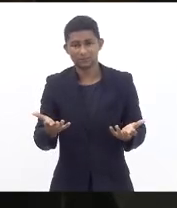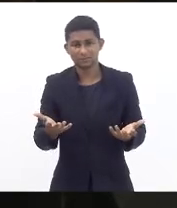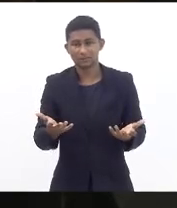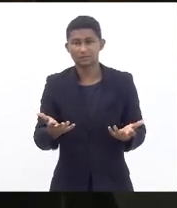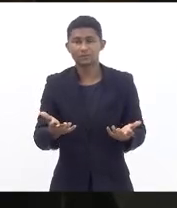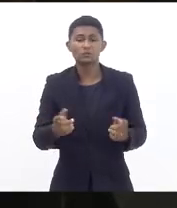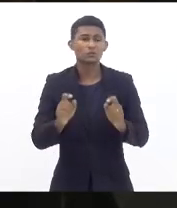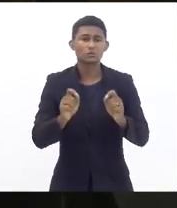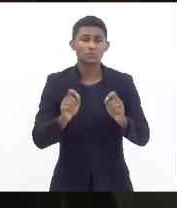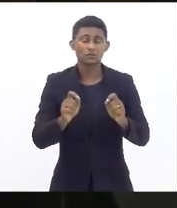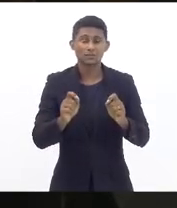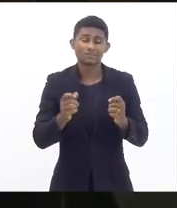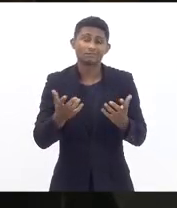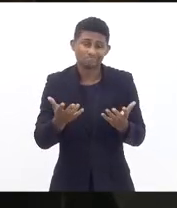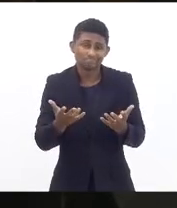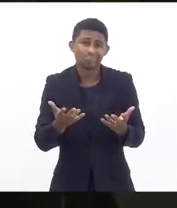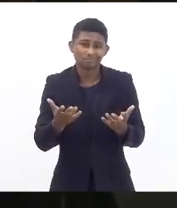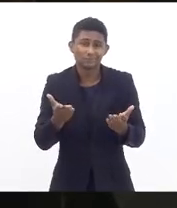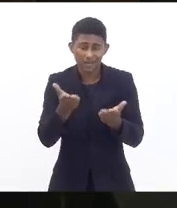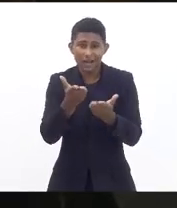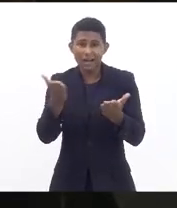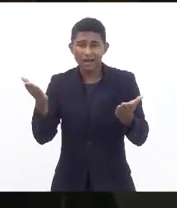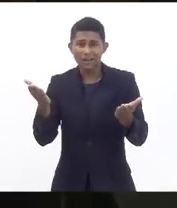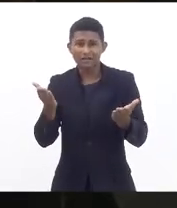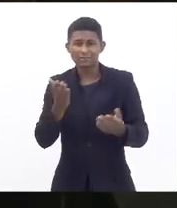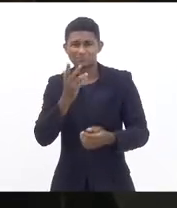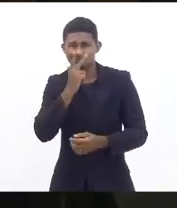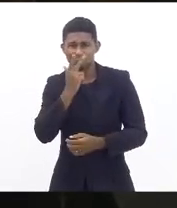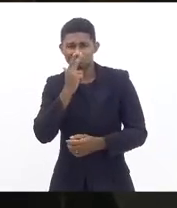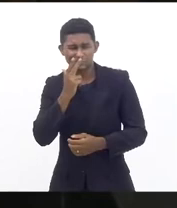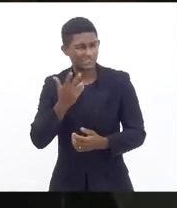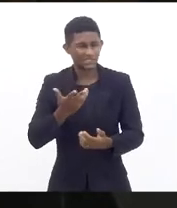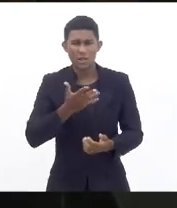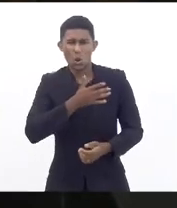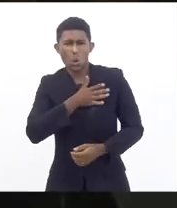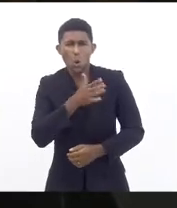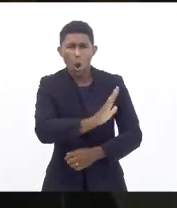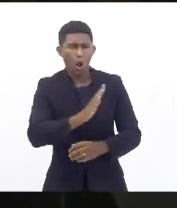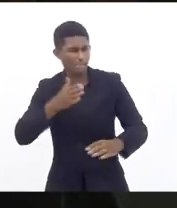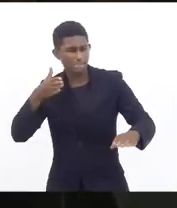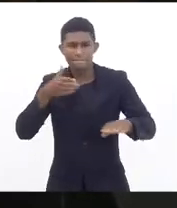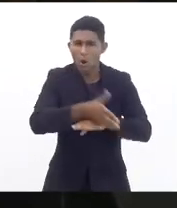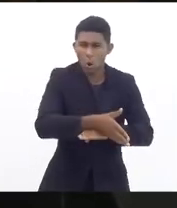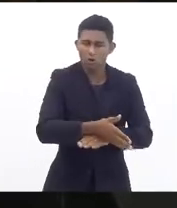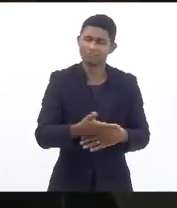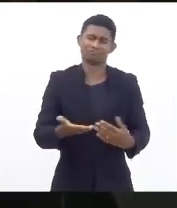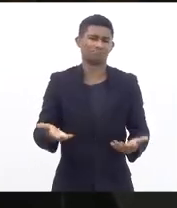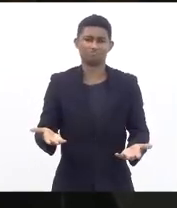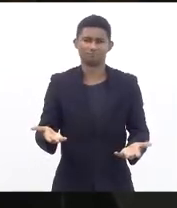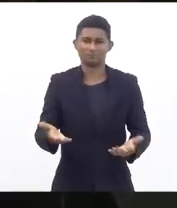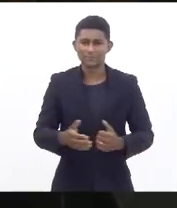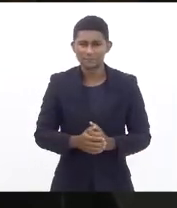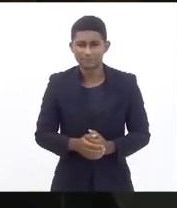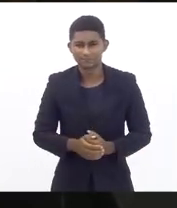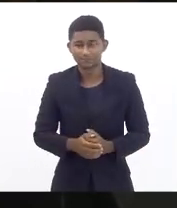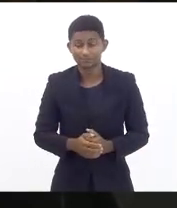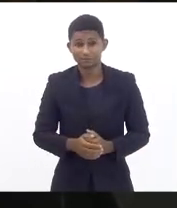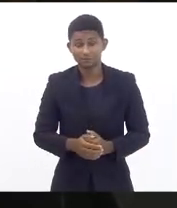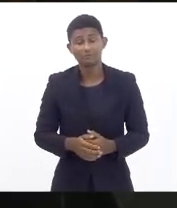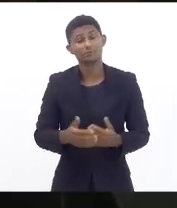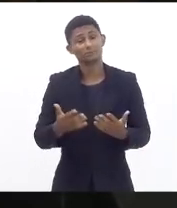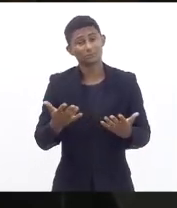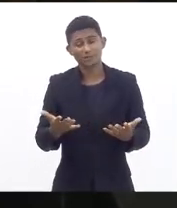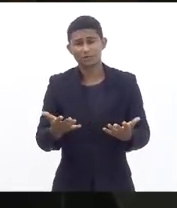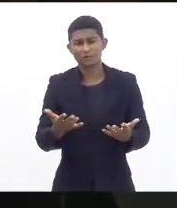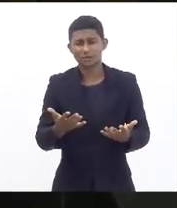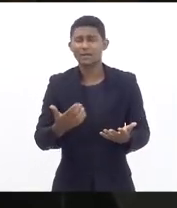de ranço ideológica. Nesse caso específico, não há dúvida